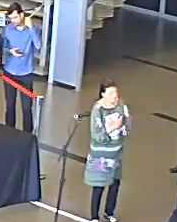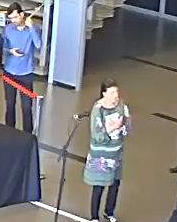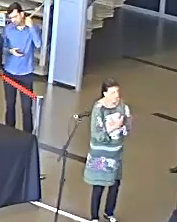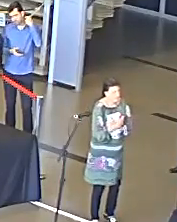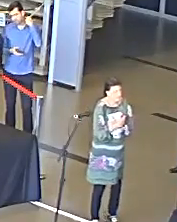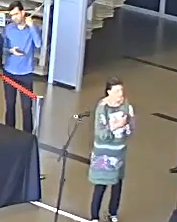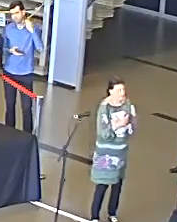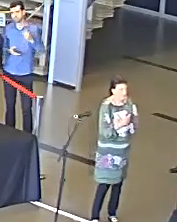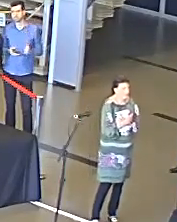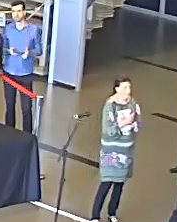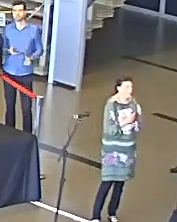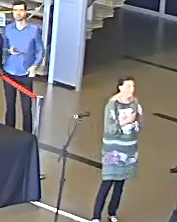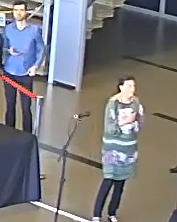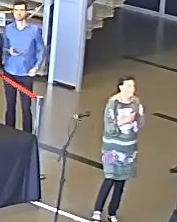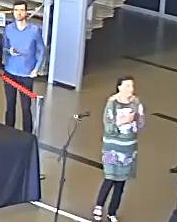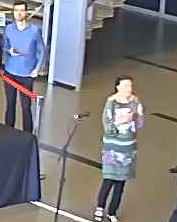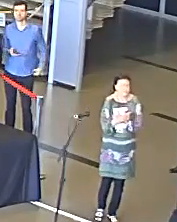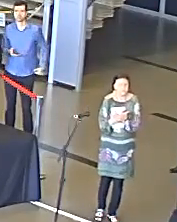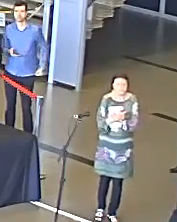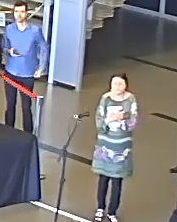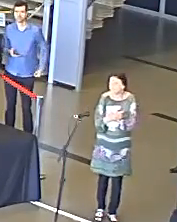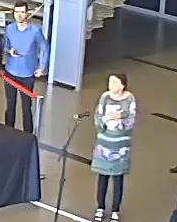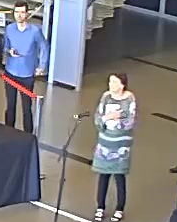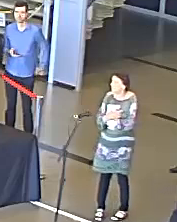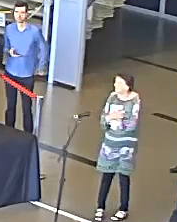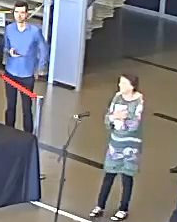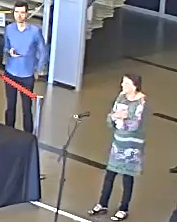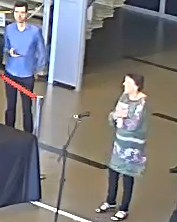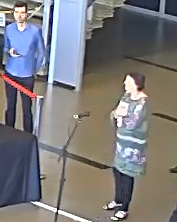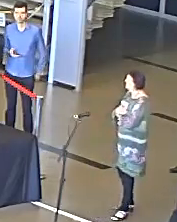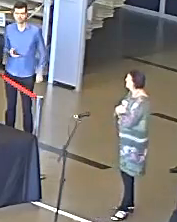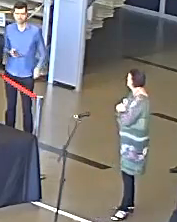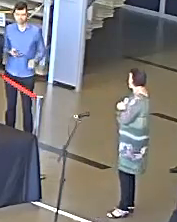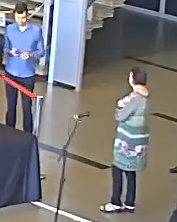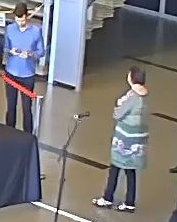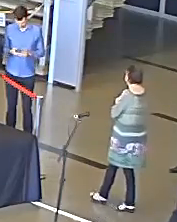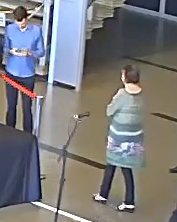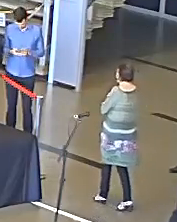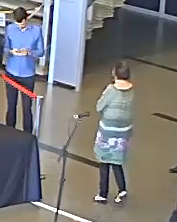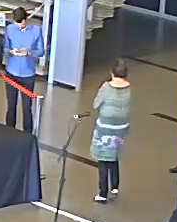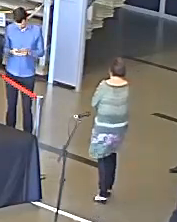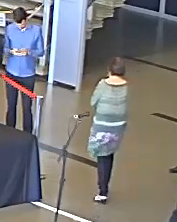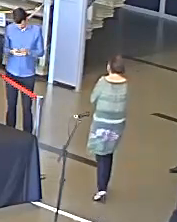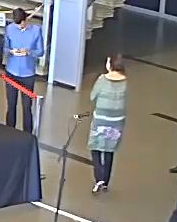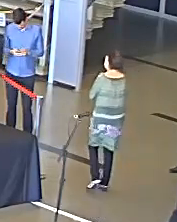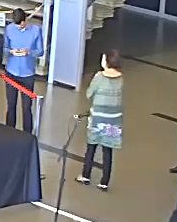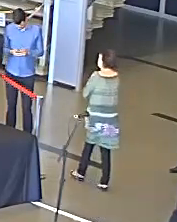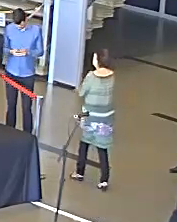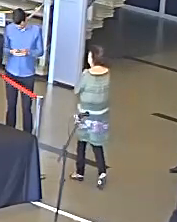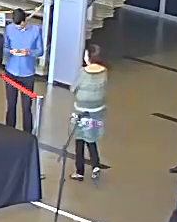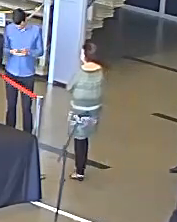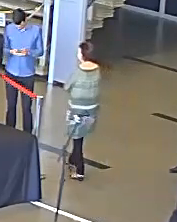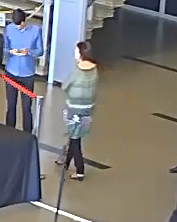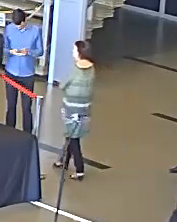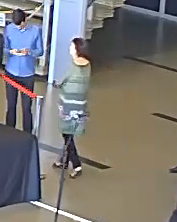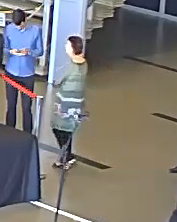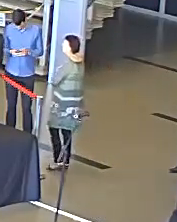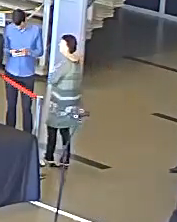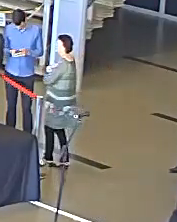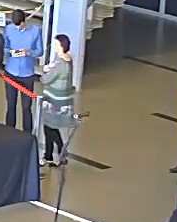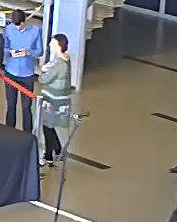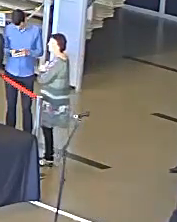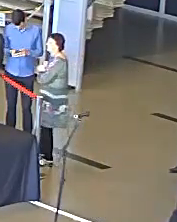audiência que acontece hoje ela é extremamente importante porque joga a luz em um problema estrutural como que a pessoa qu deficiência terá